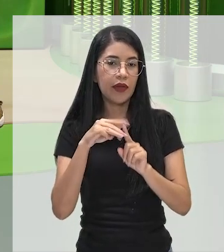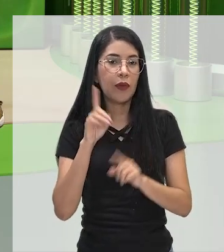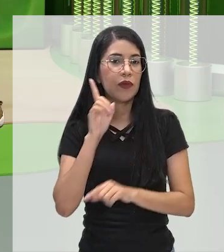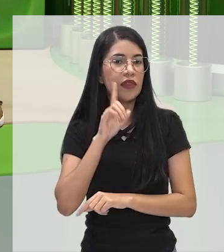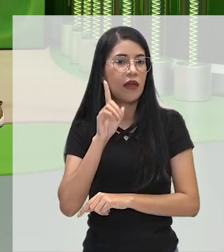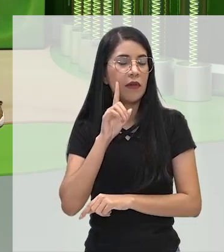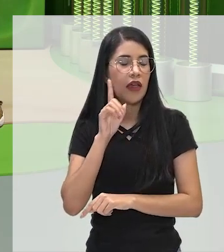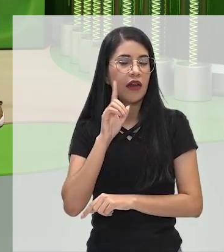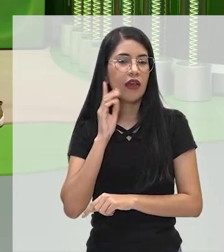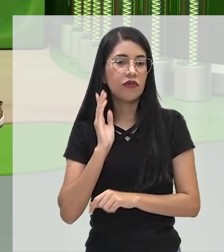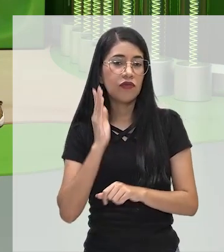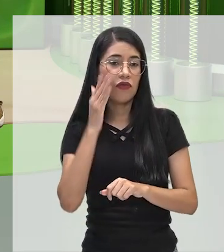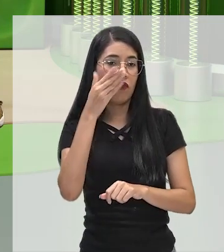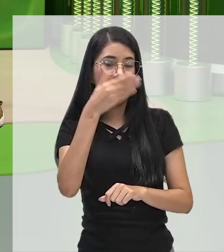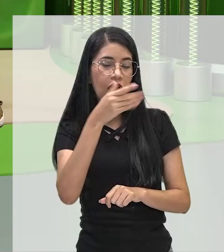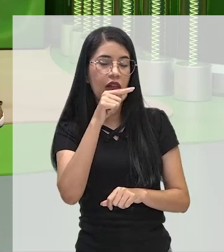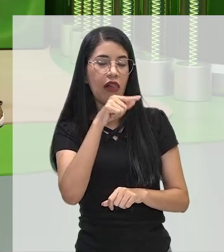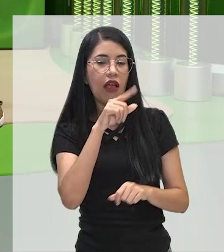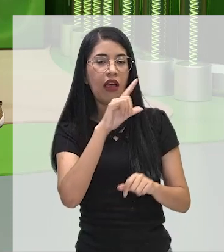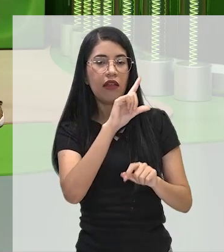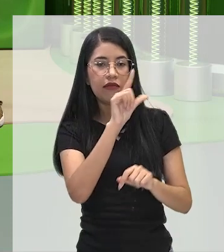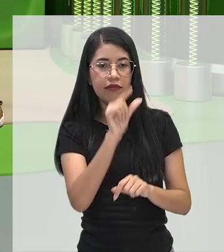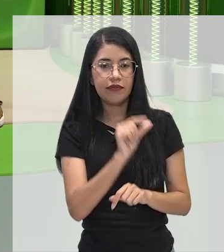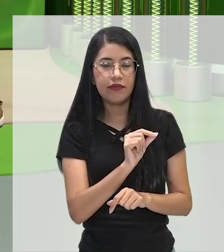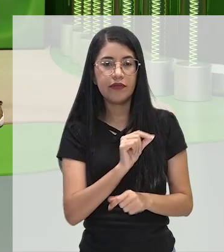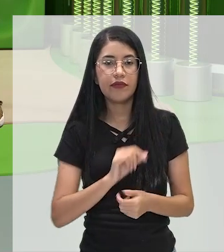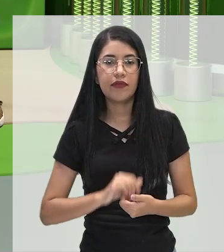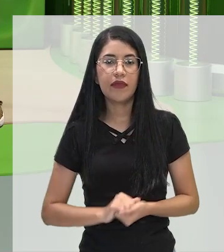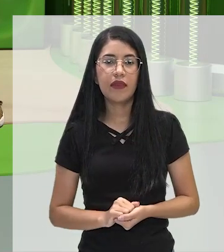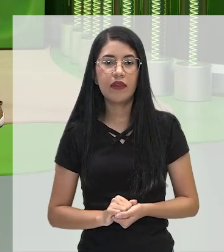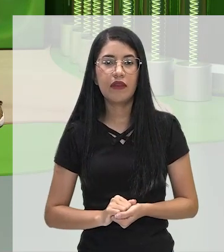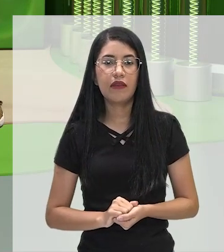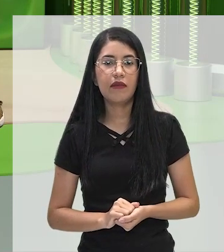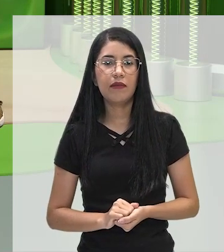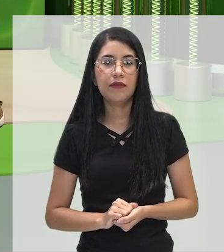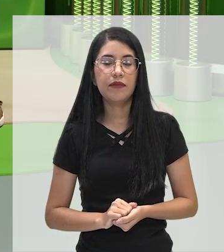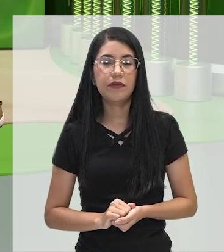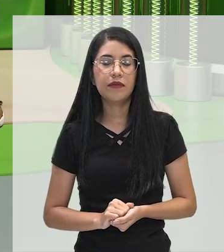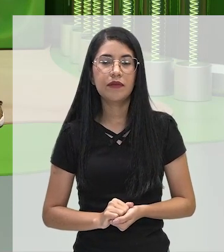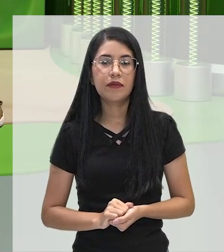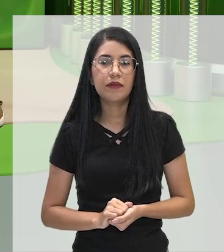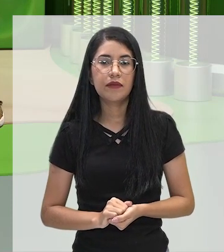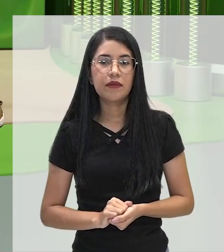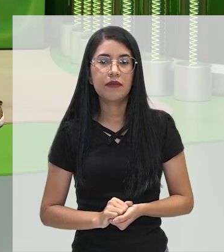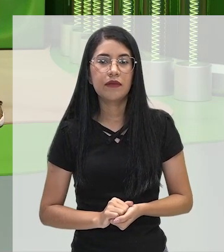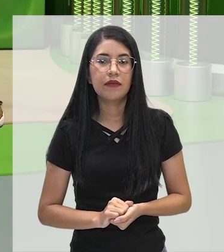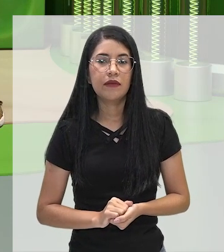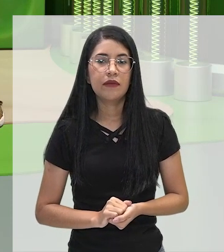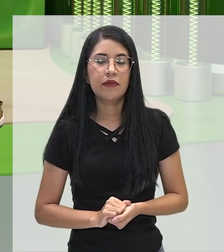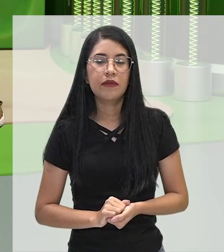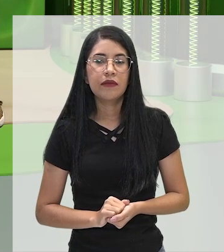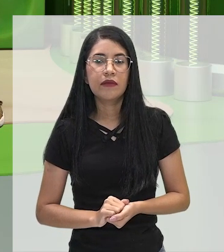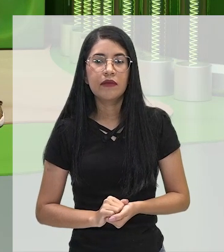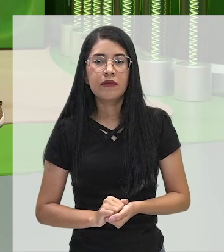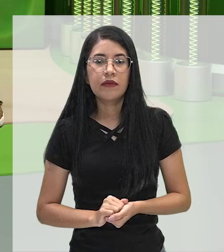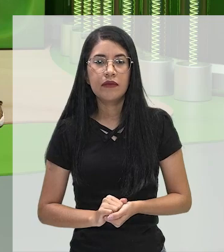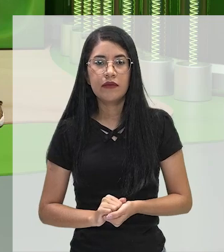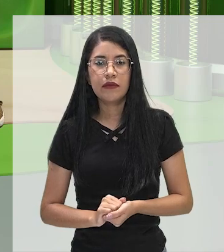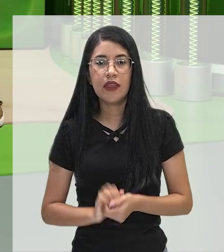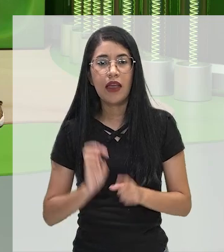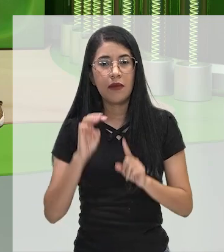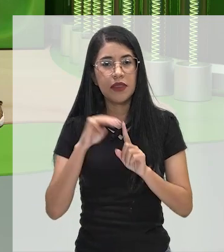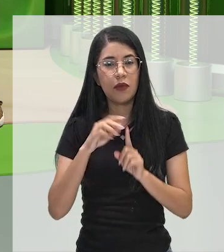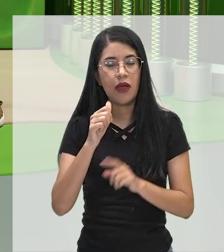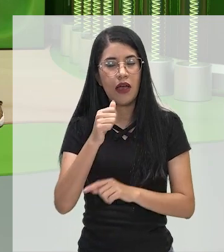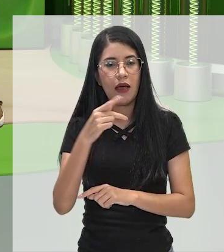ali, ó, uma expedição americana que levou ali a tripulação, né, no caso, para a Lua, que foi a Apolo 11, como a gente